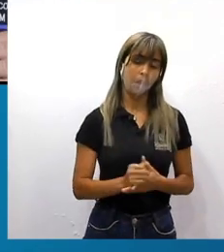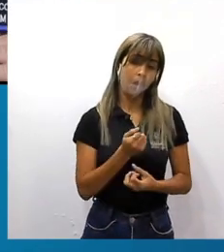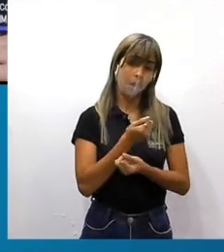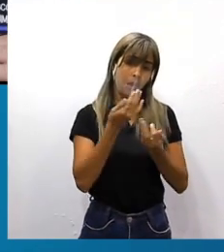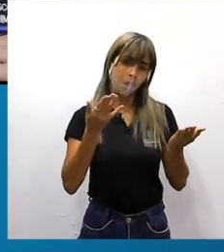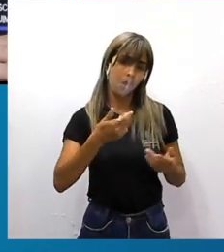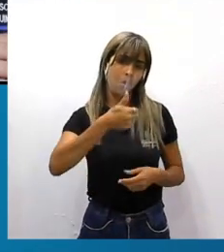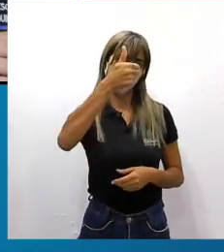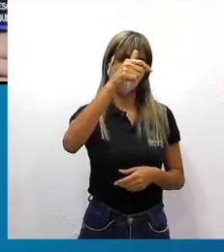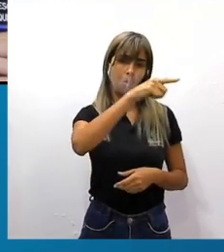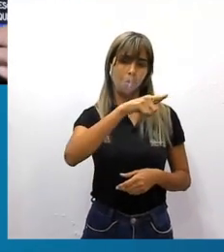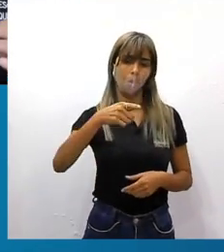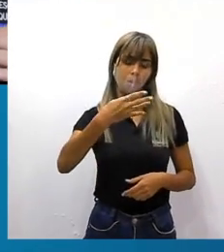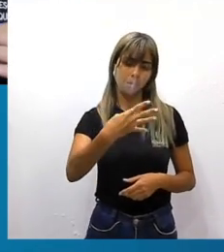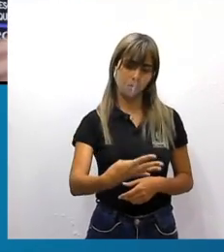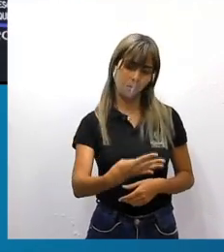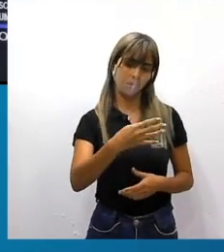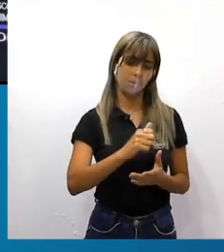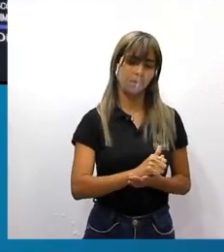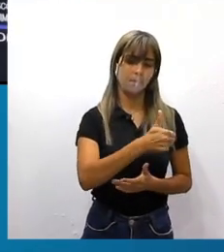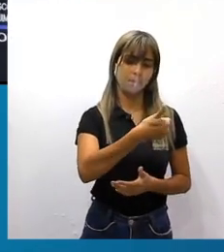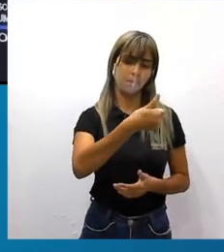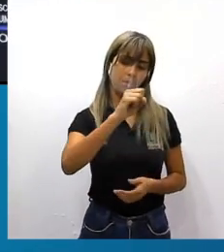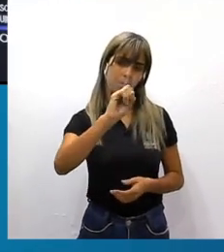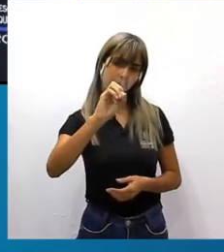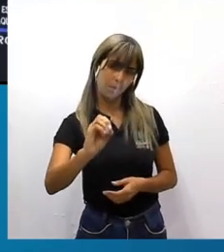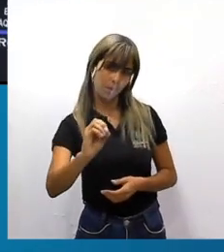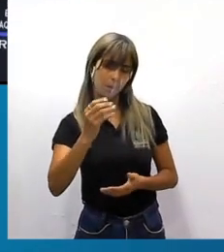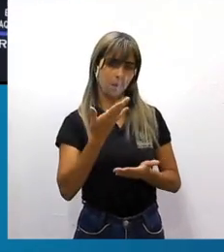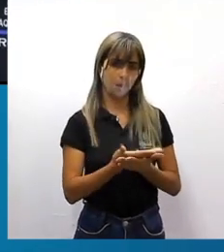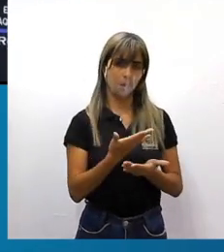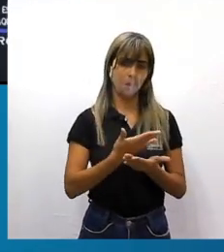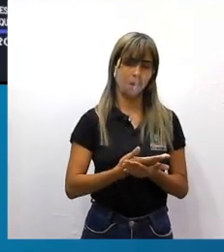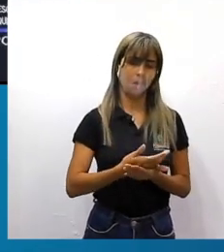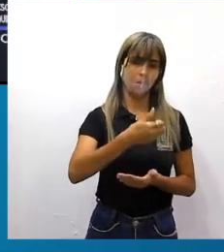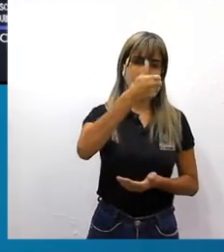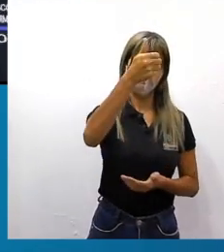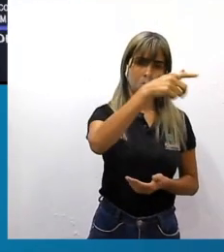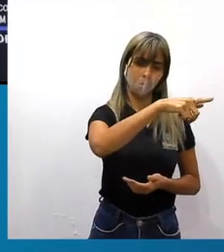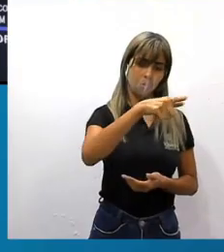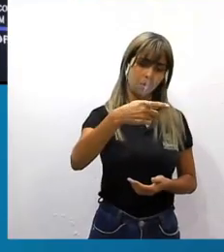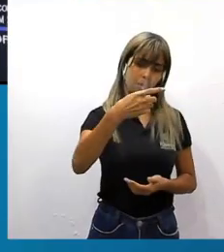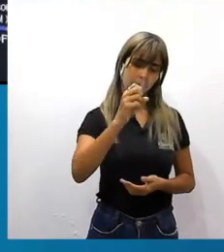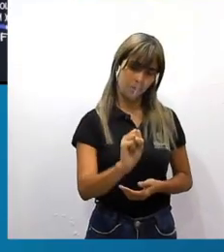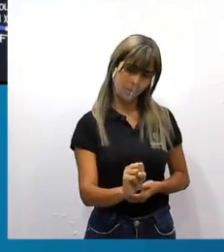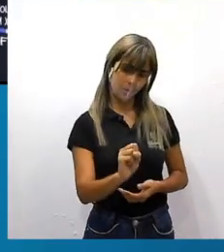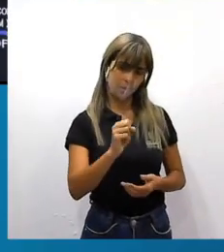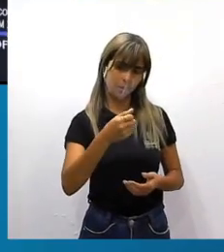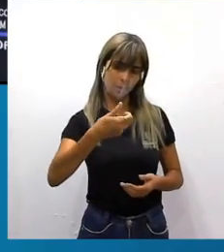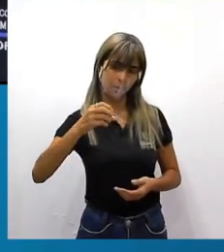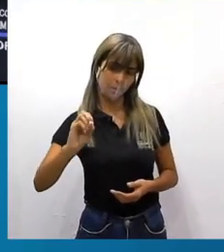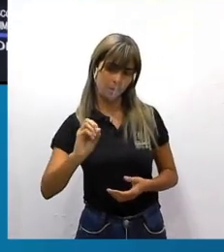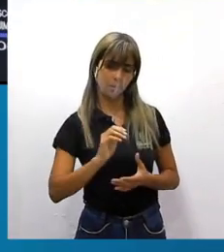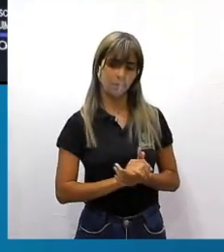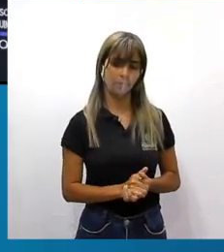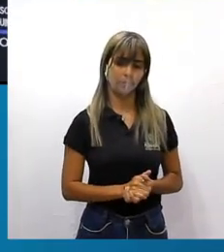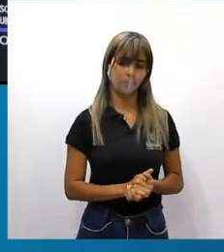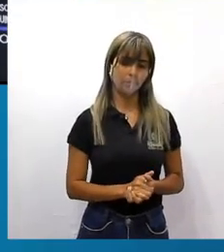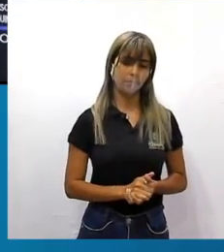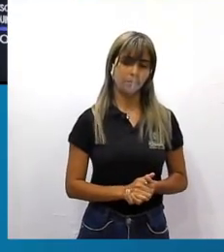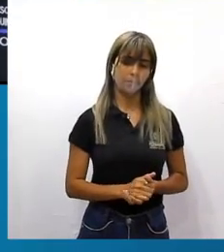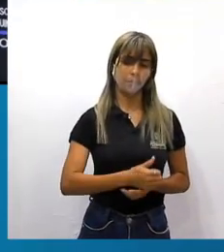de quanto? Ele falou aí 180 aulas. Então, 1/4 de 180. 1/4 de